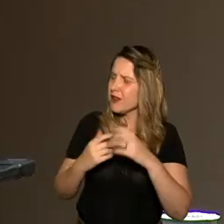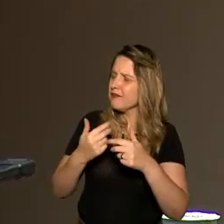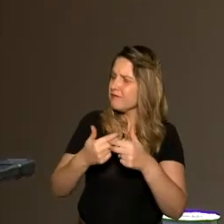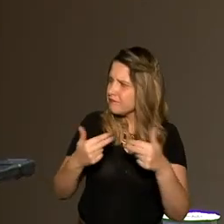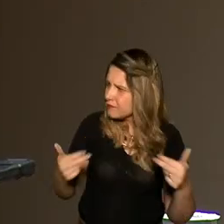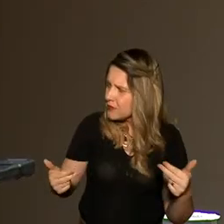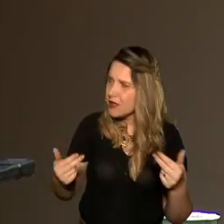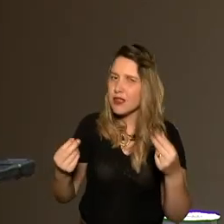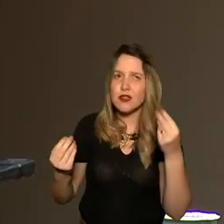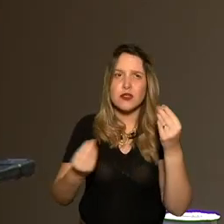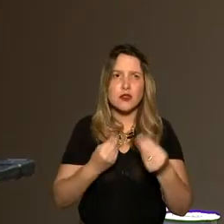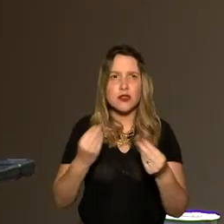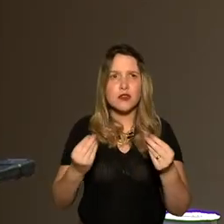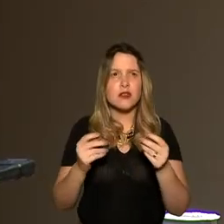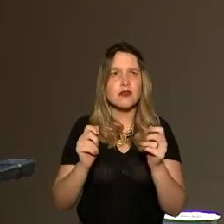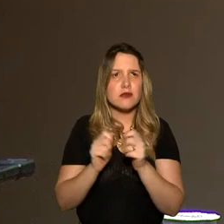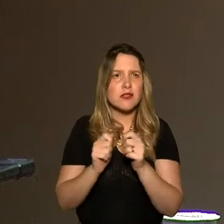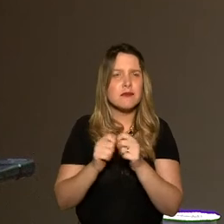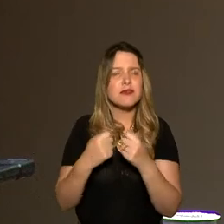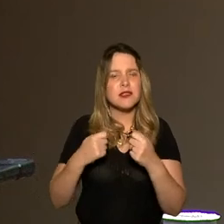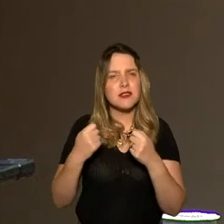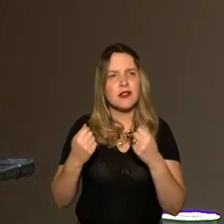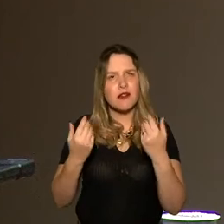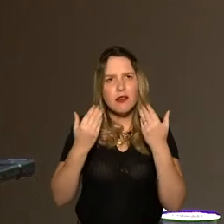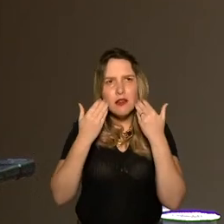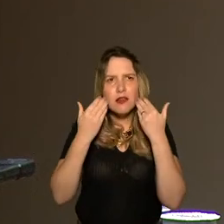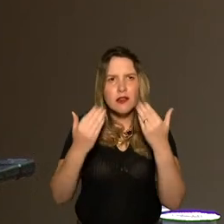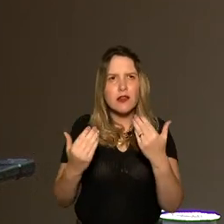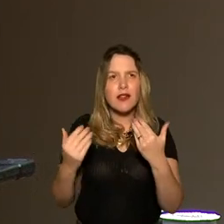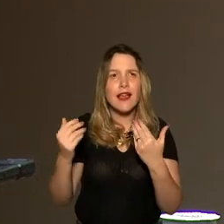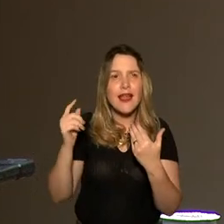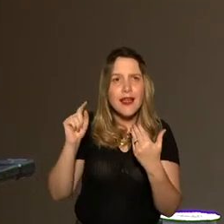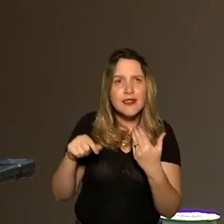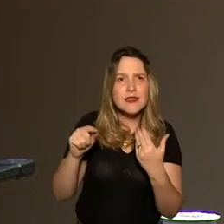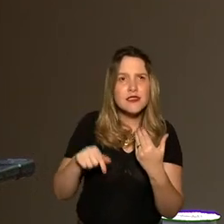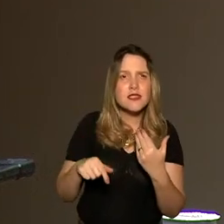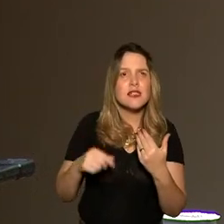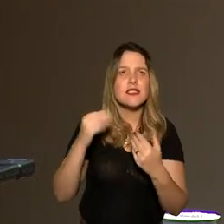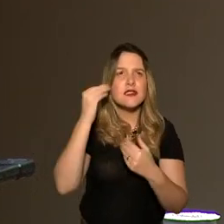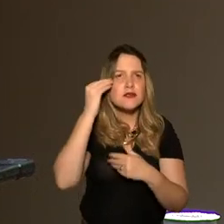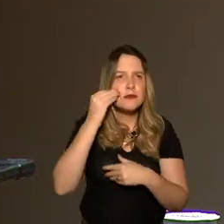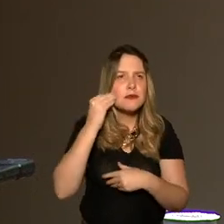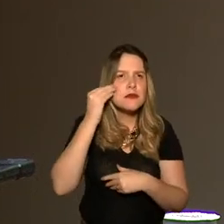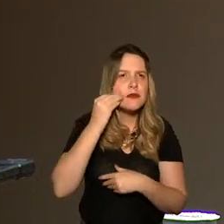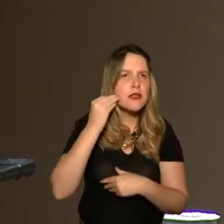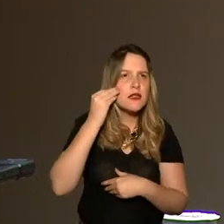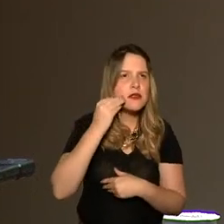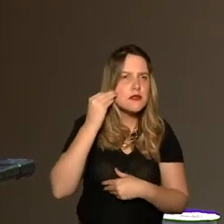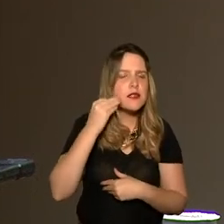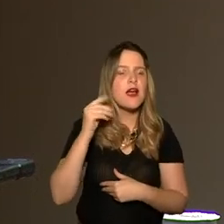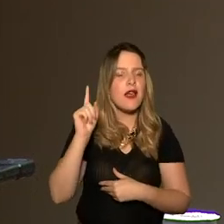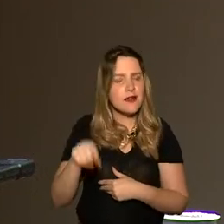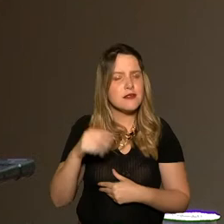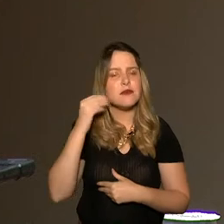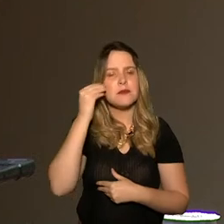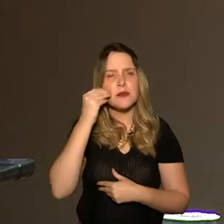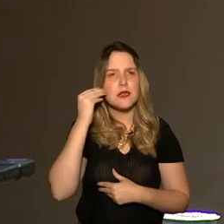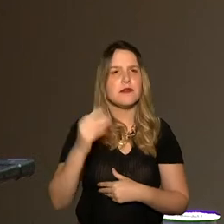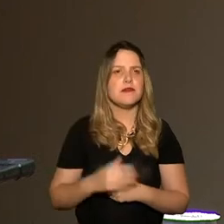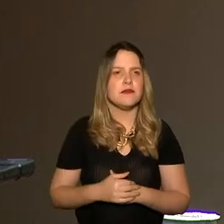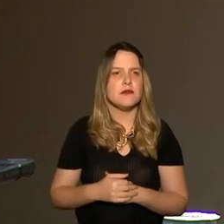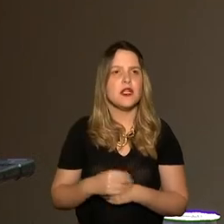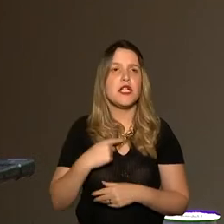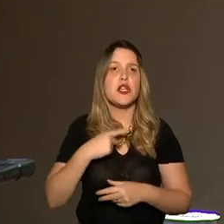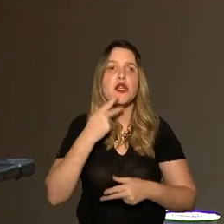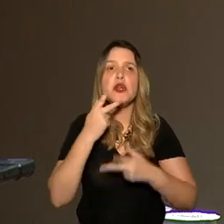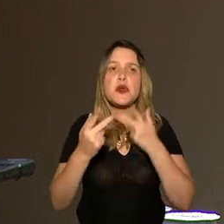atividade tem que levar em conta essa essa experiência né essa experiência a